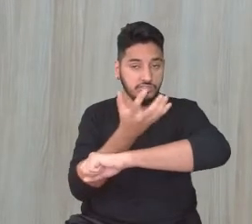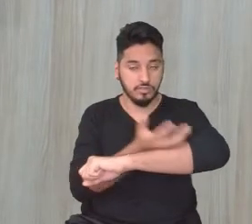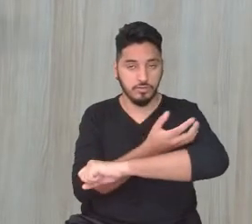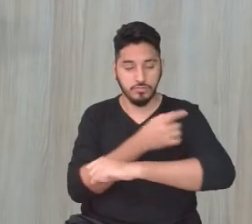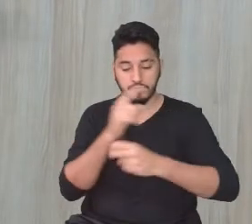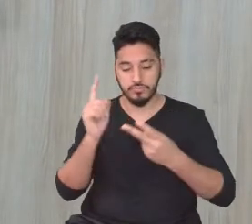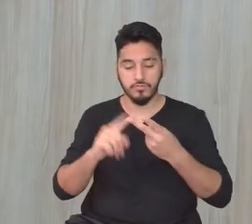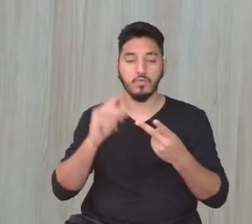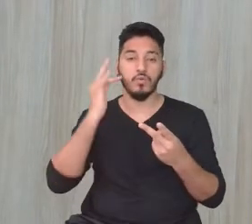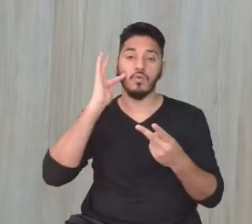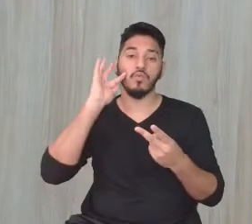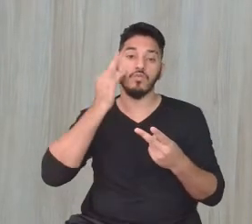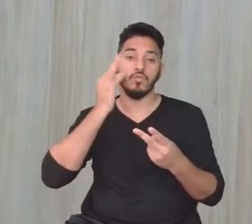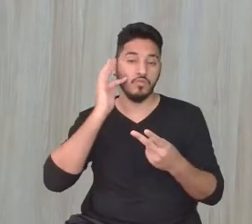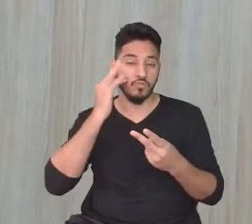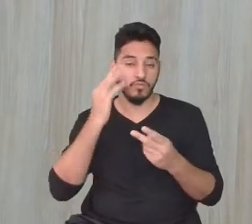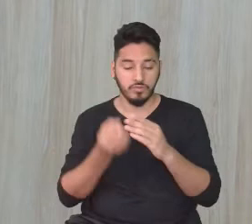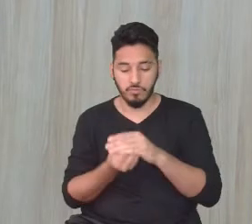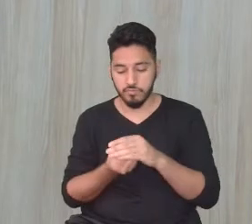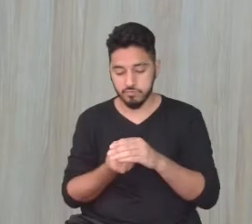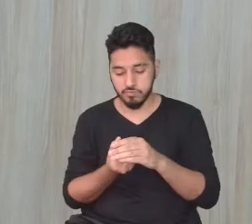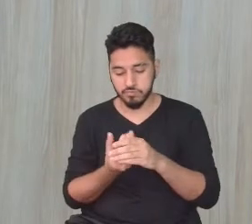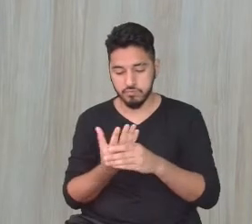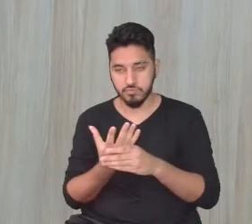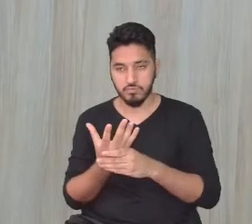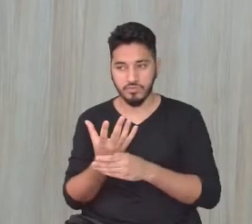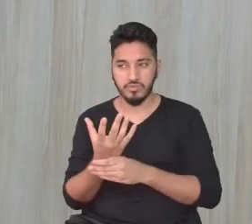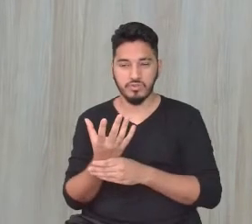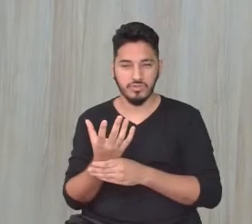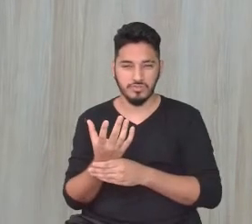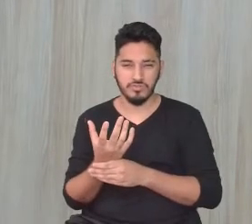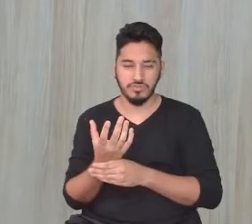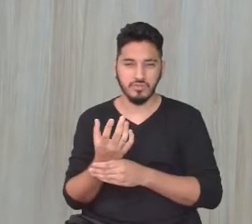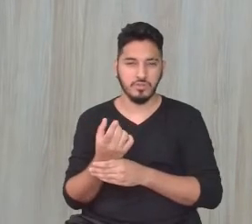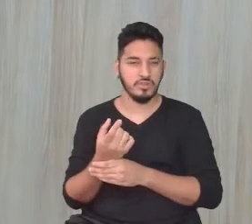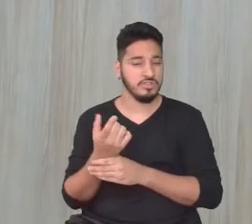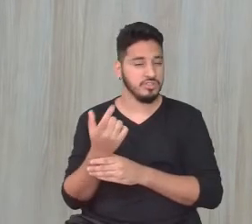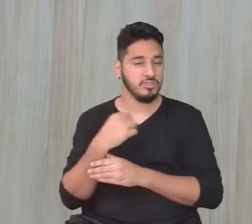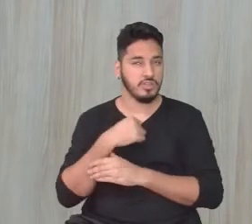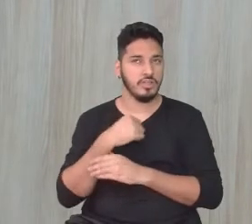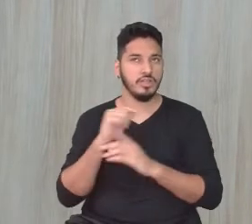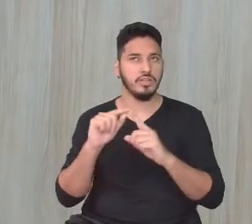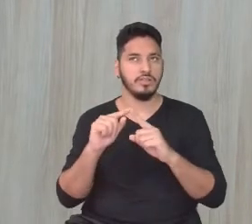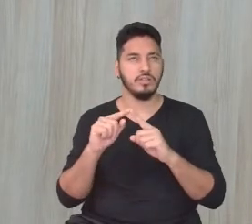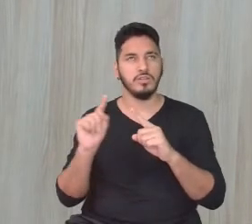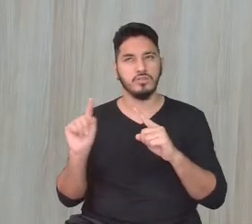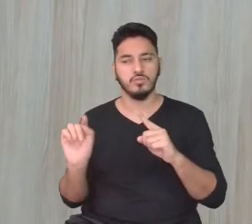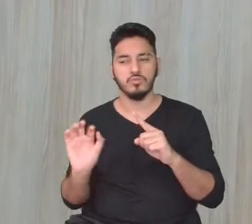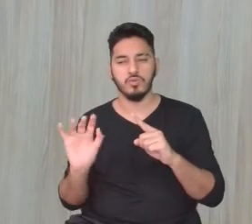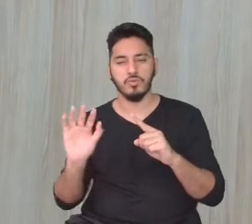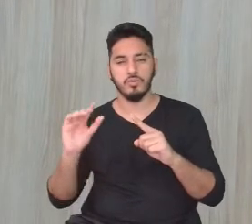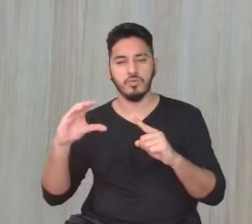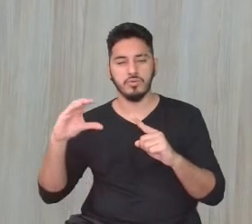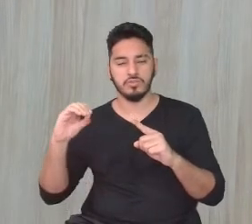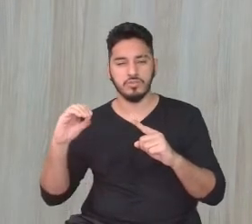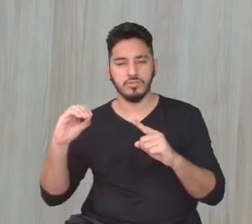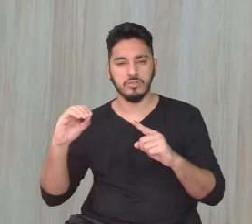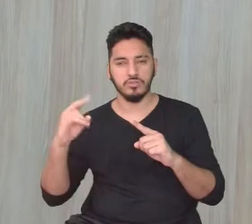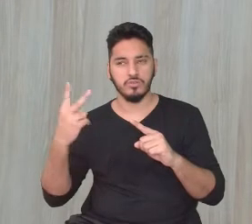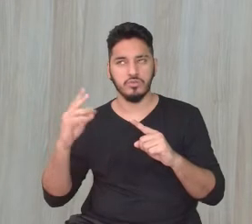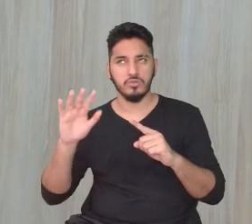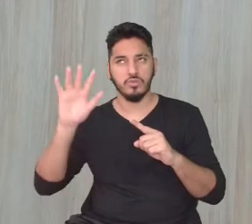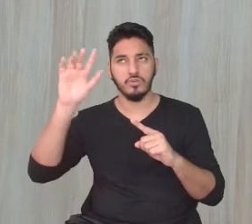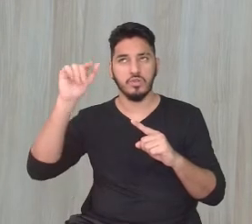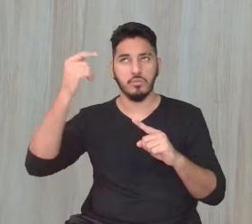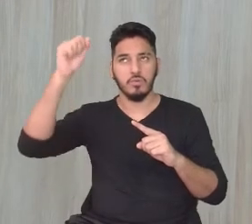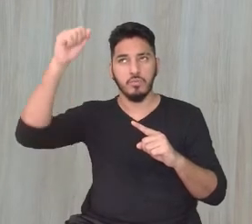o fruto que vai estar nascendo quando a gente Riga do mesmo jeito que subiu lá o CO2 não estou com a gente liga aqui vai